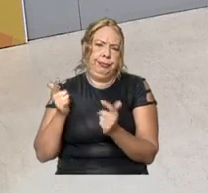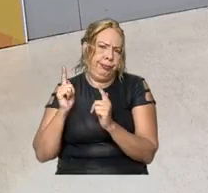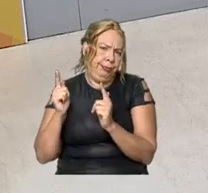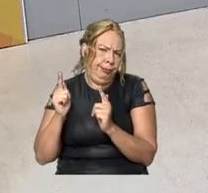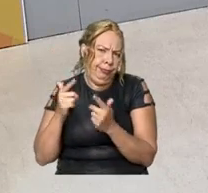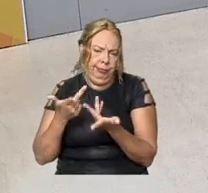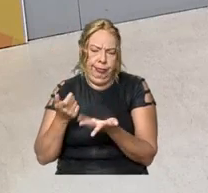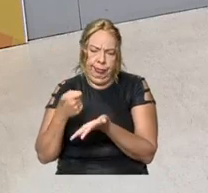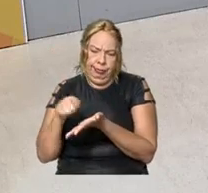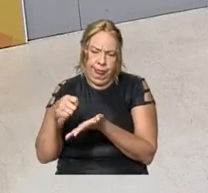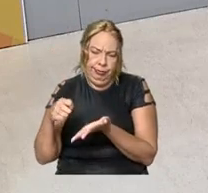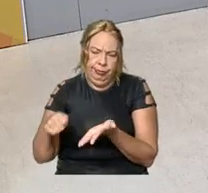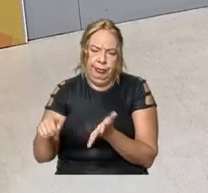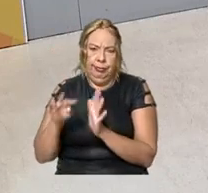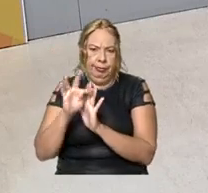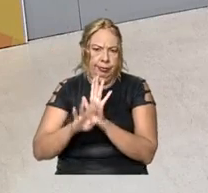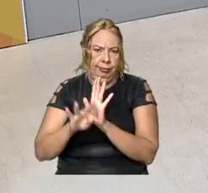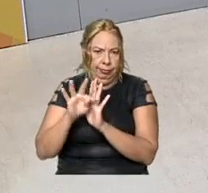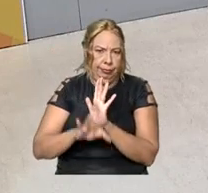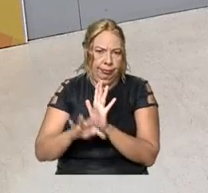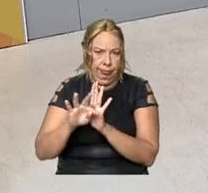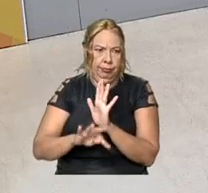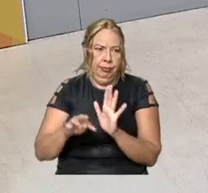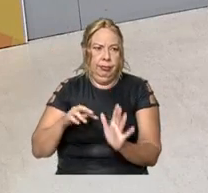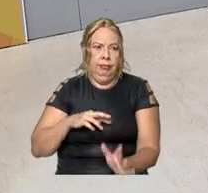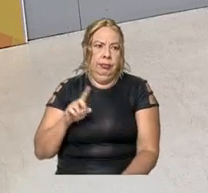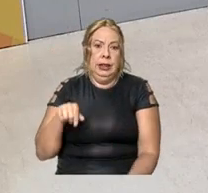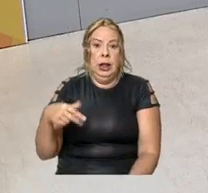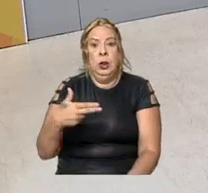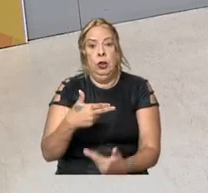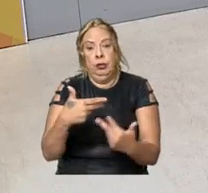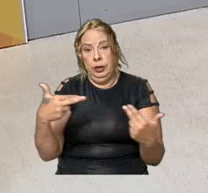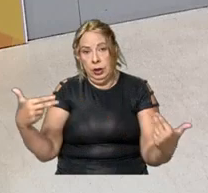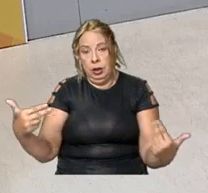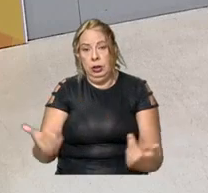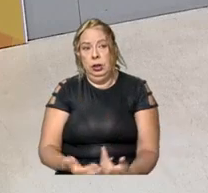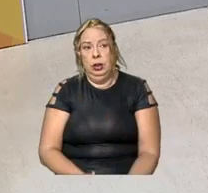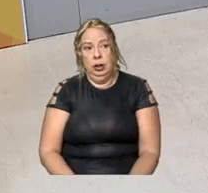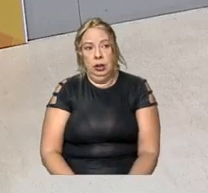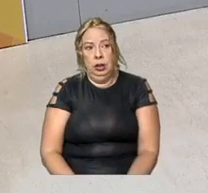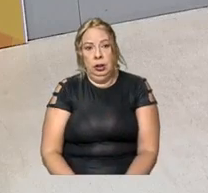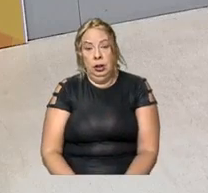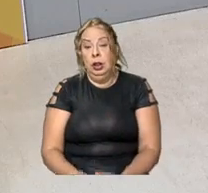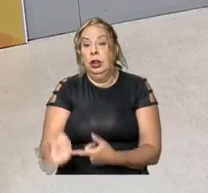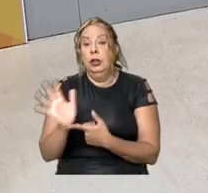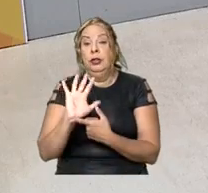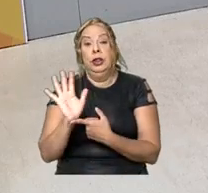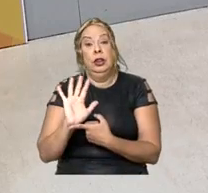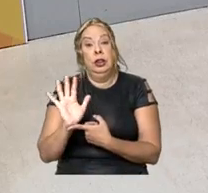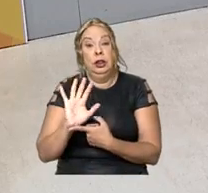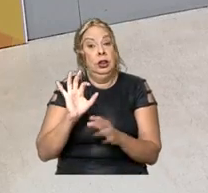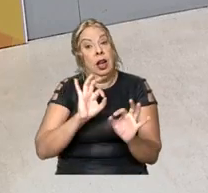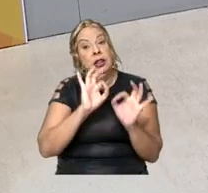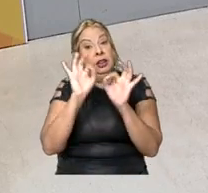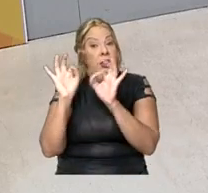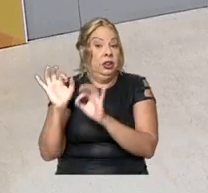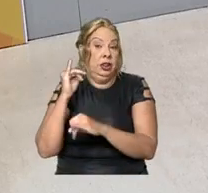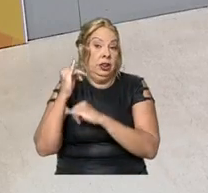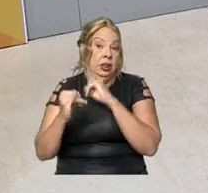divertir, pra escrever os seus textos, usar e uma na escola, novidade, enfim. Novidade, né, amigo? Aqui também. Pra ver, né, vídeos, no... né? Pra assistir a gente pela